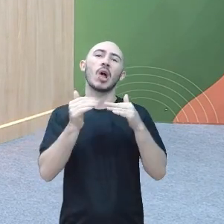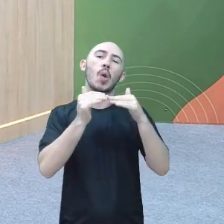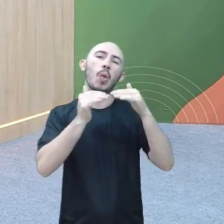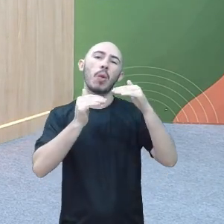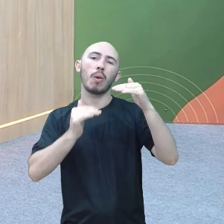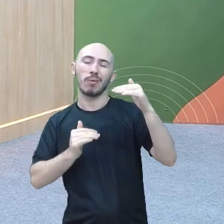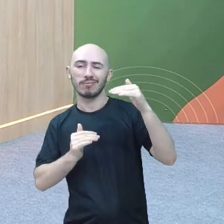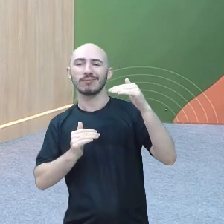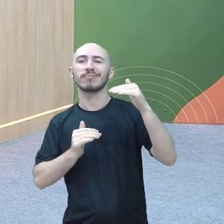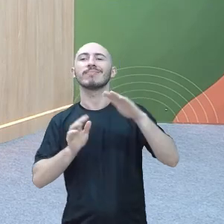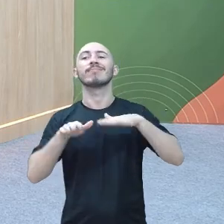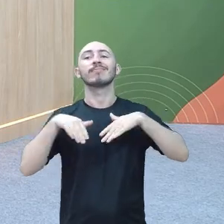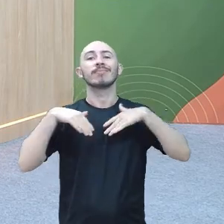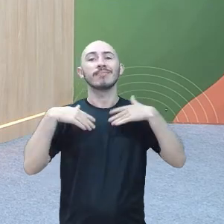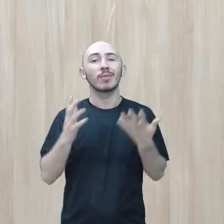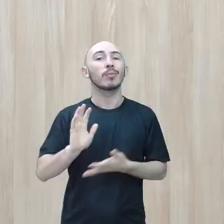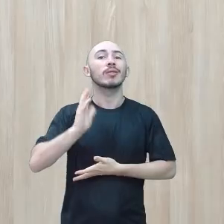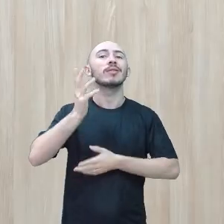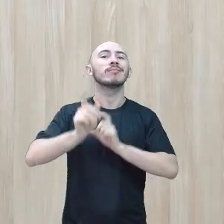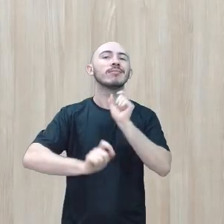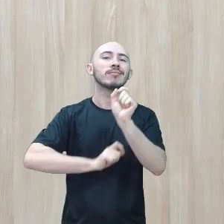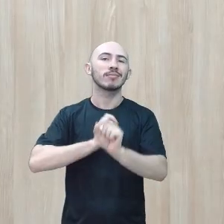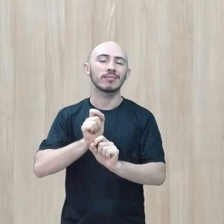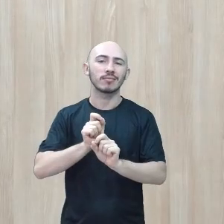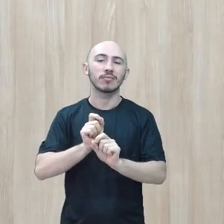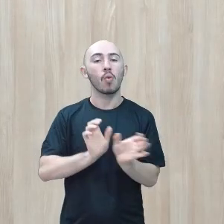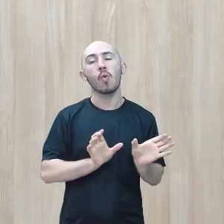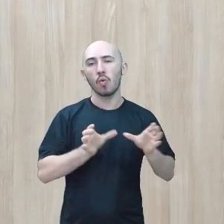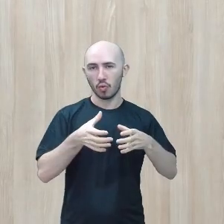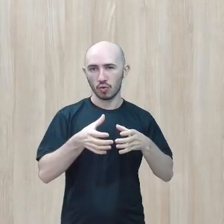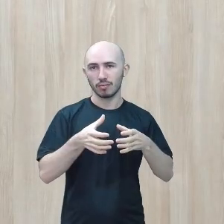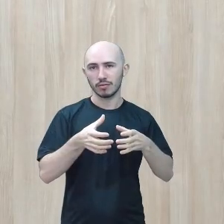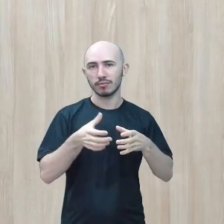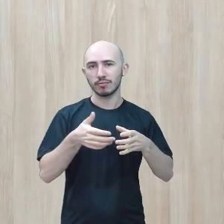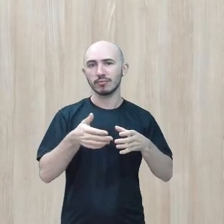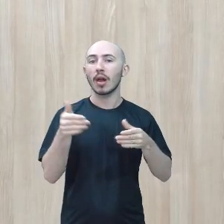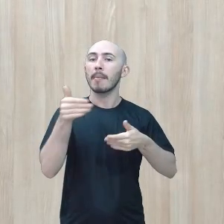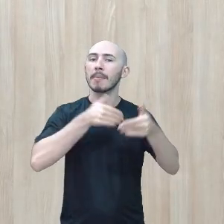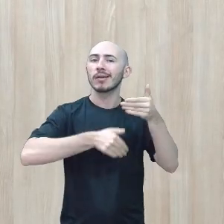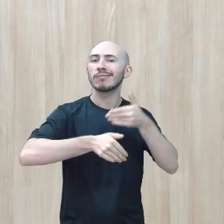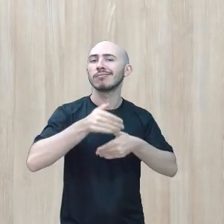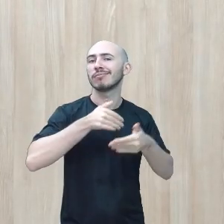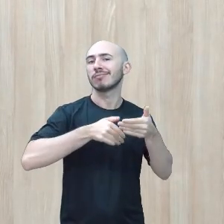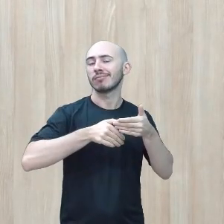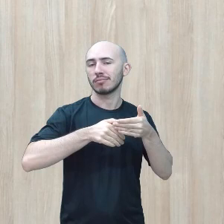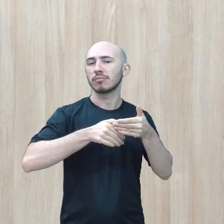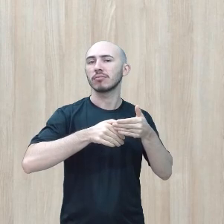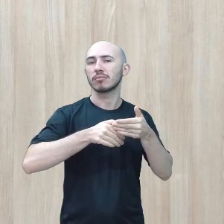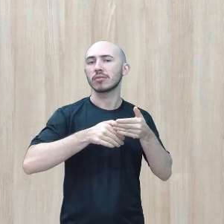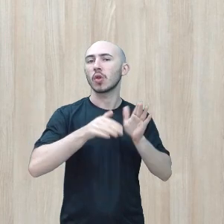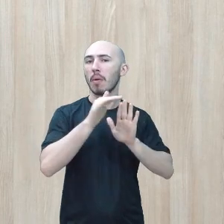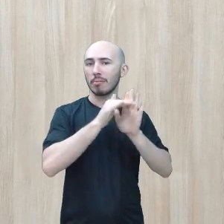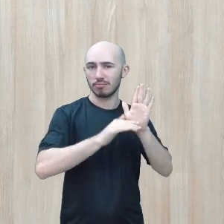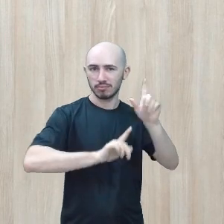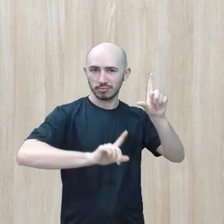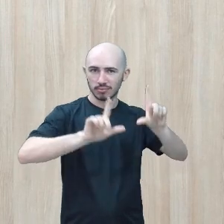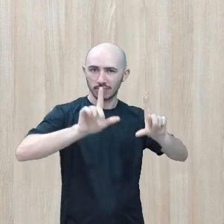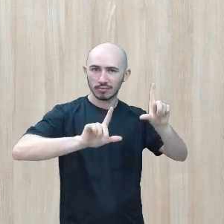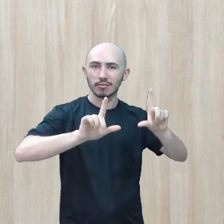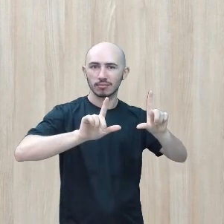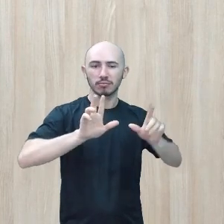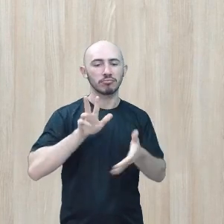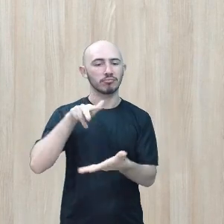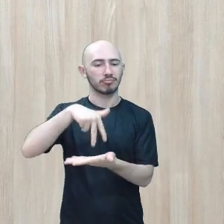aí o que é que acontece? Bom, esse grupo, ele participa de um programa de televisão